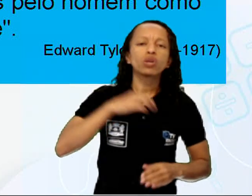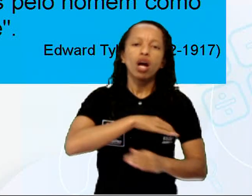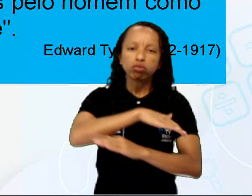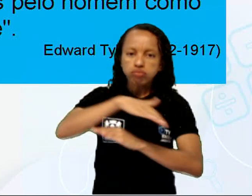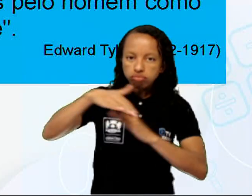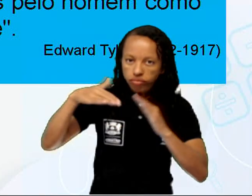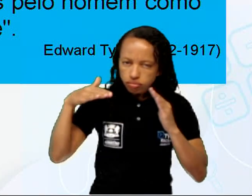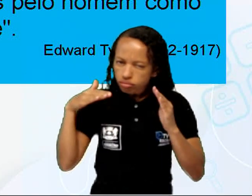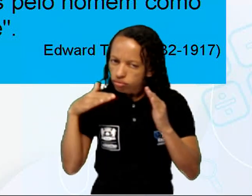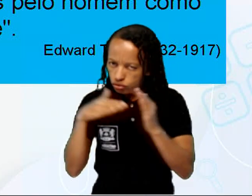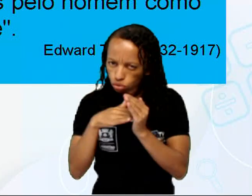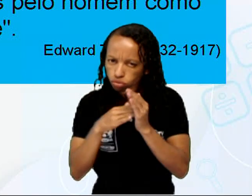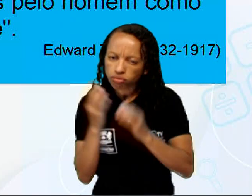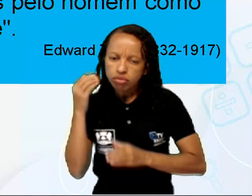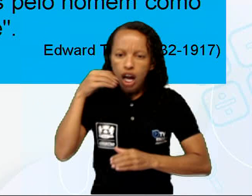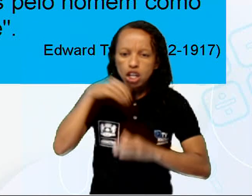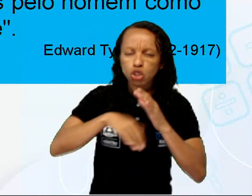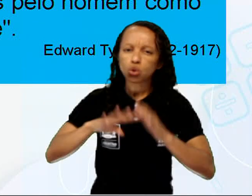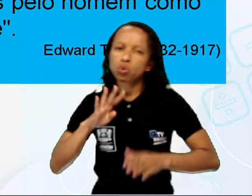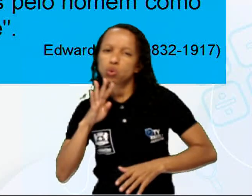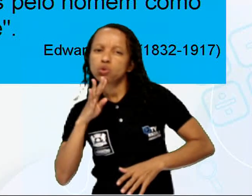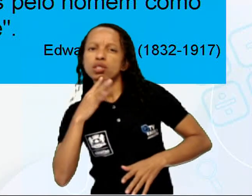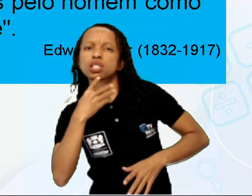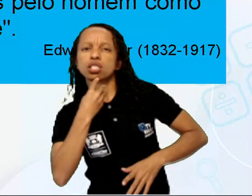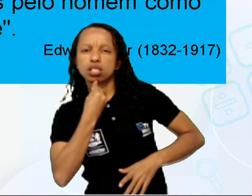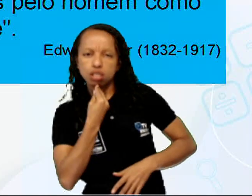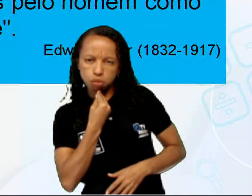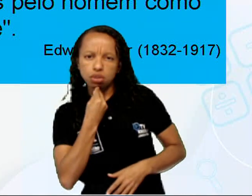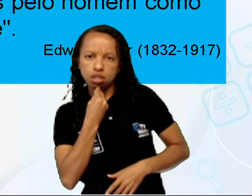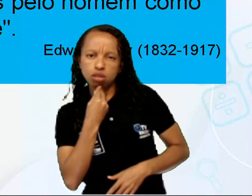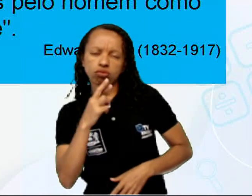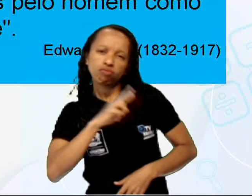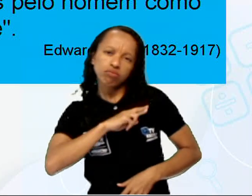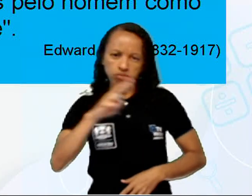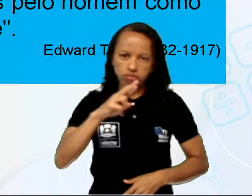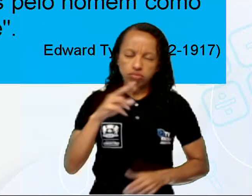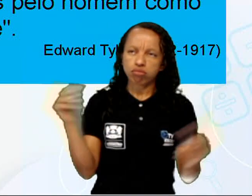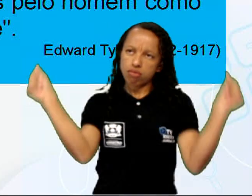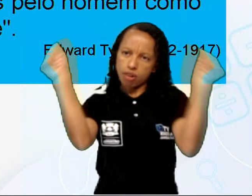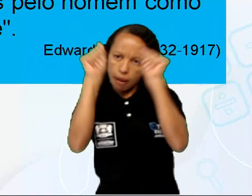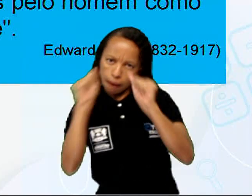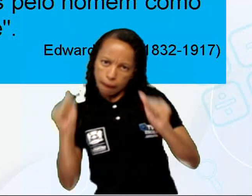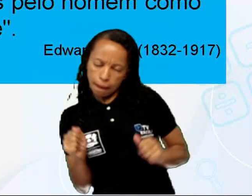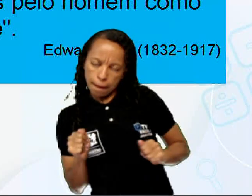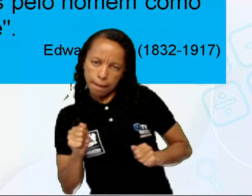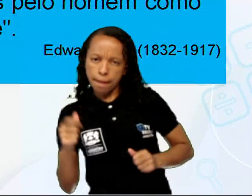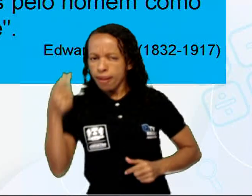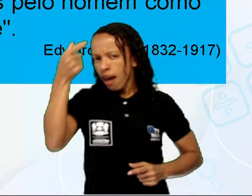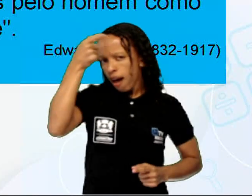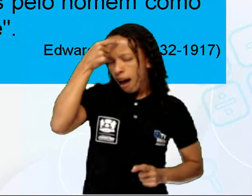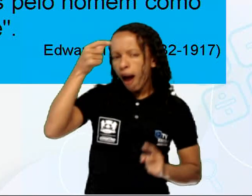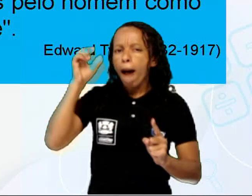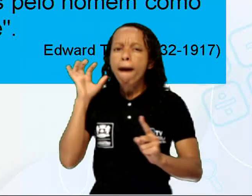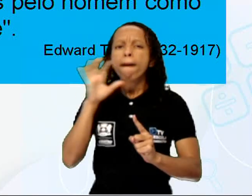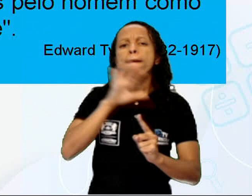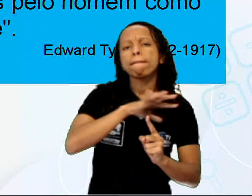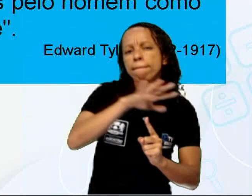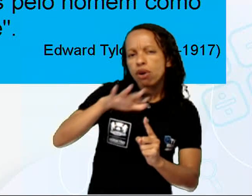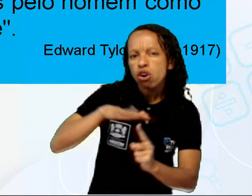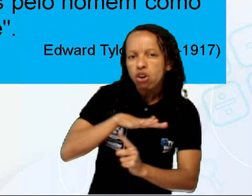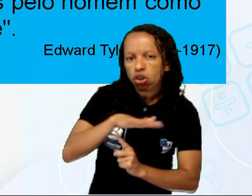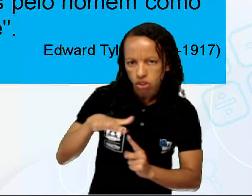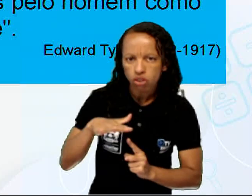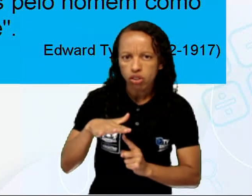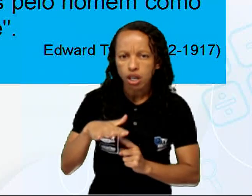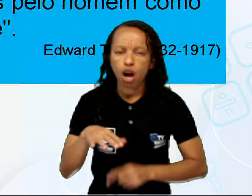conhecimento, as crenças, a arte, a moral, os costumes e todos os outros hábitos